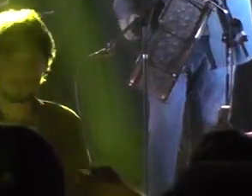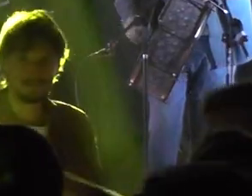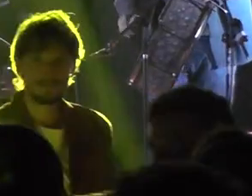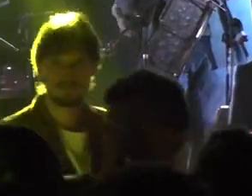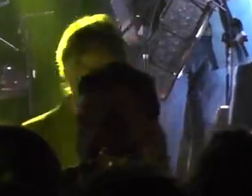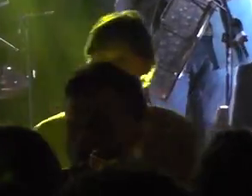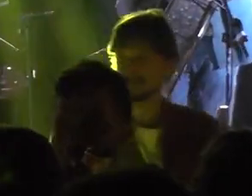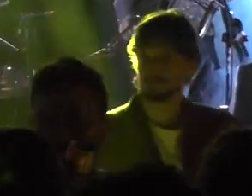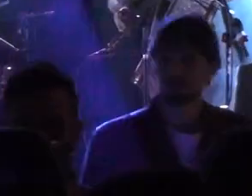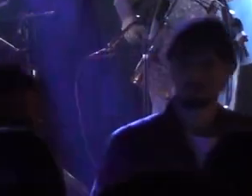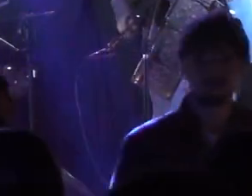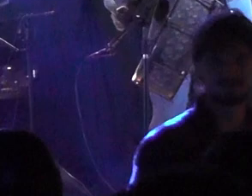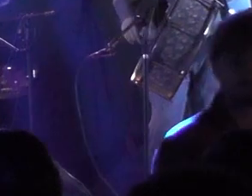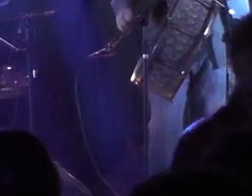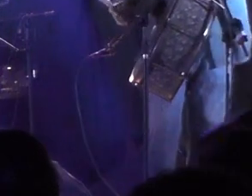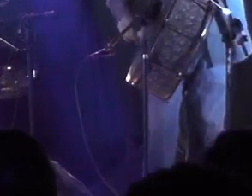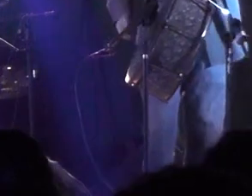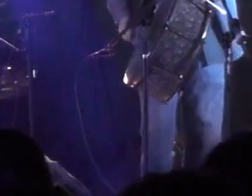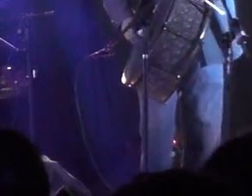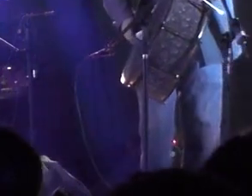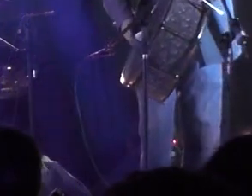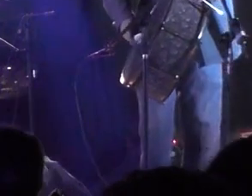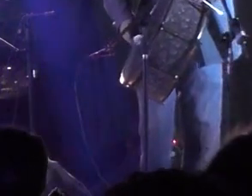Essa foi feita lá no seu quintal, hein?